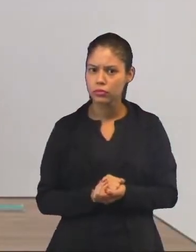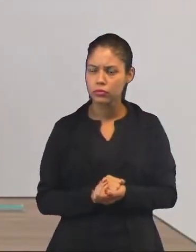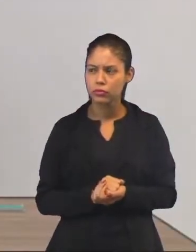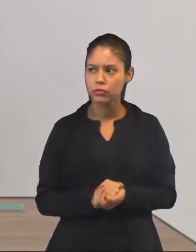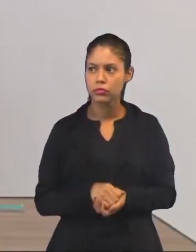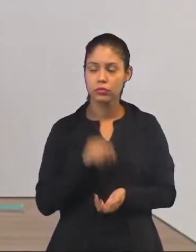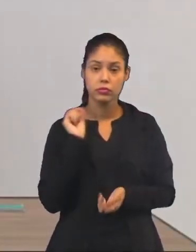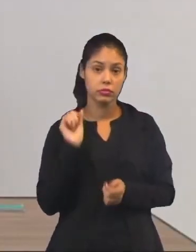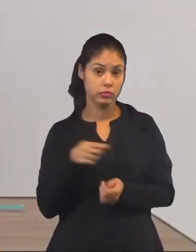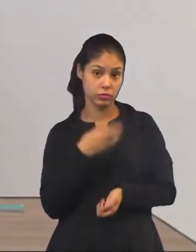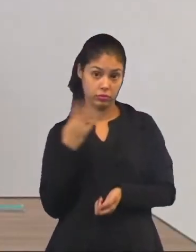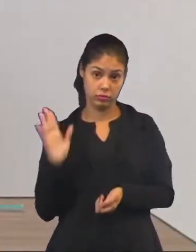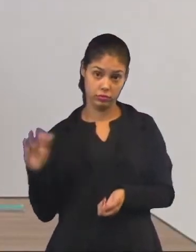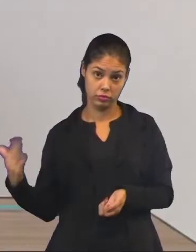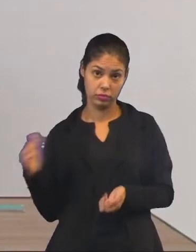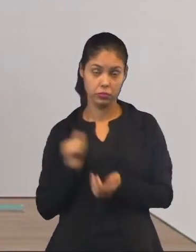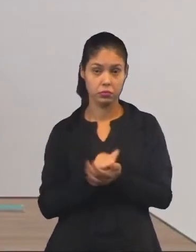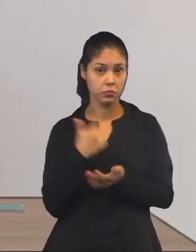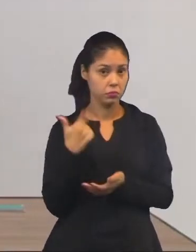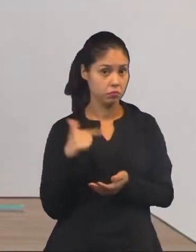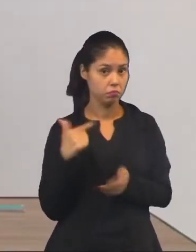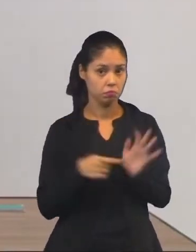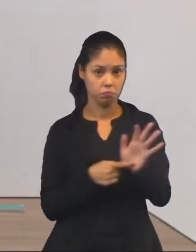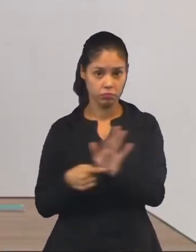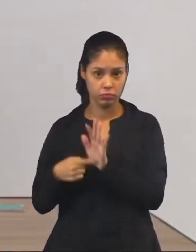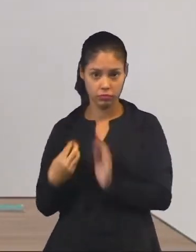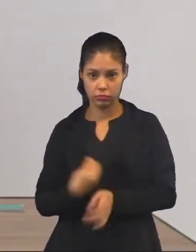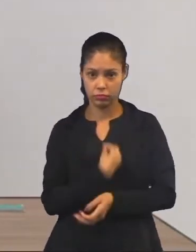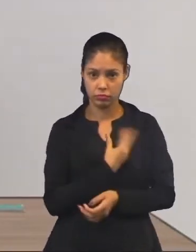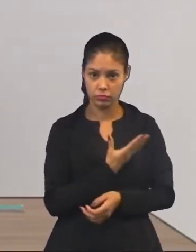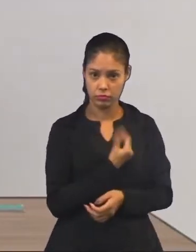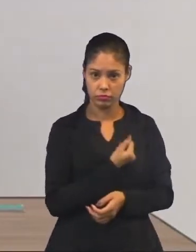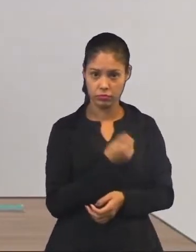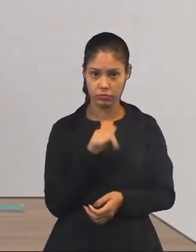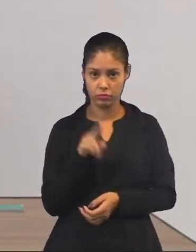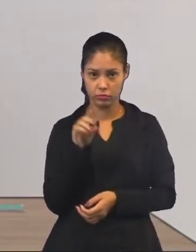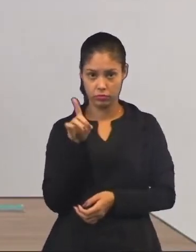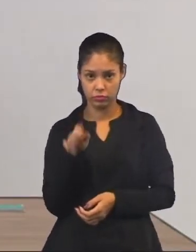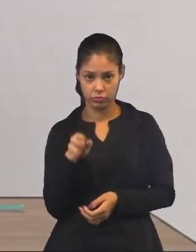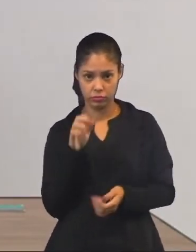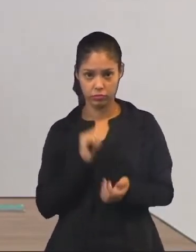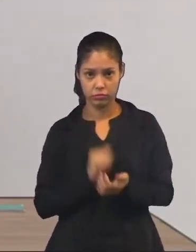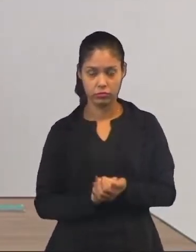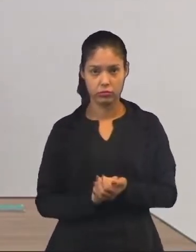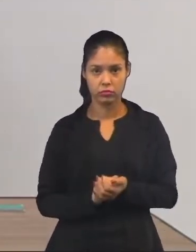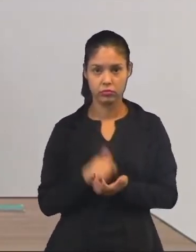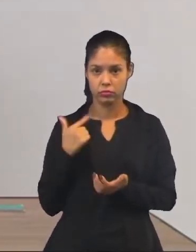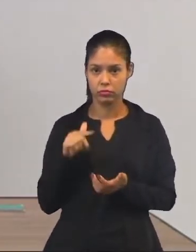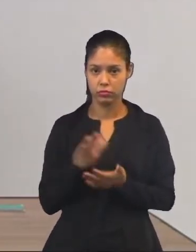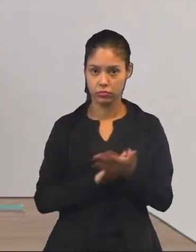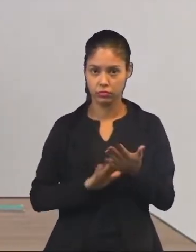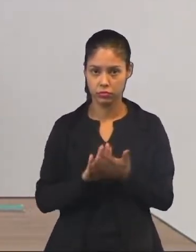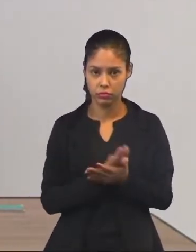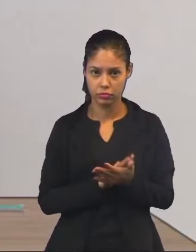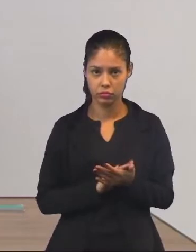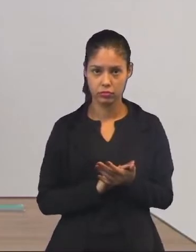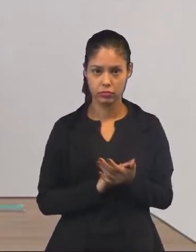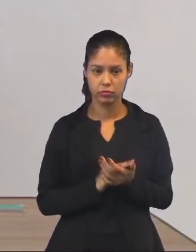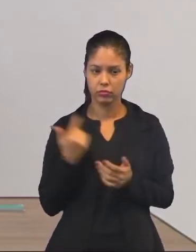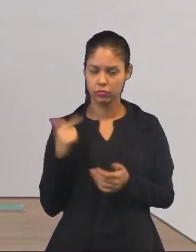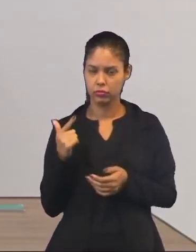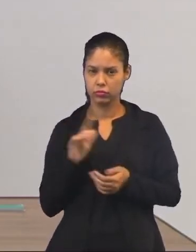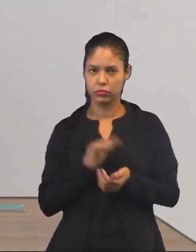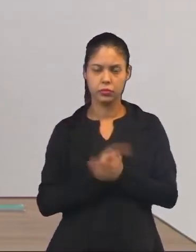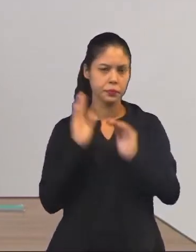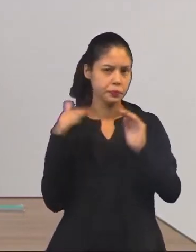rapidinho. Quando nós não temos a presença de unidades, como é esse caso, não há nada, não há nenhuma